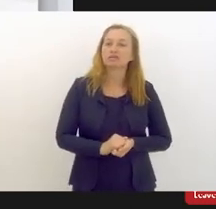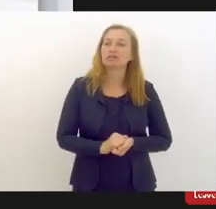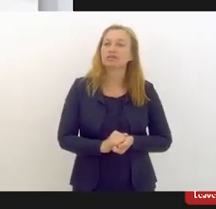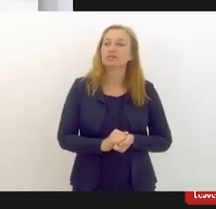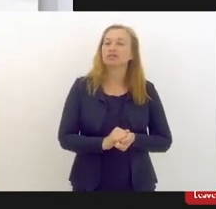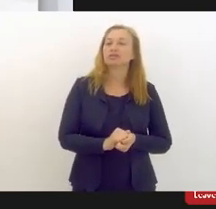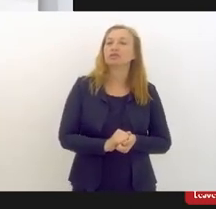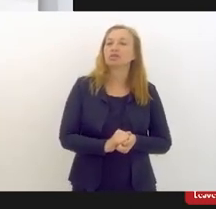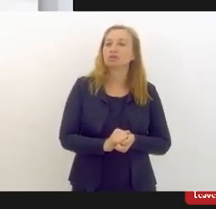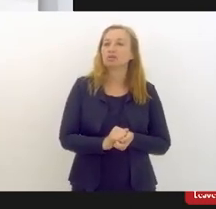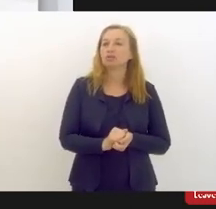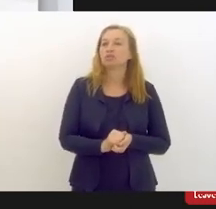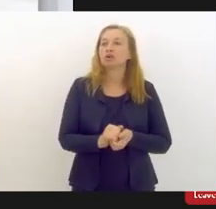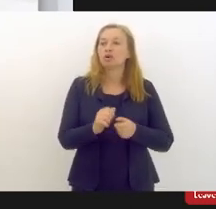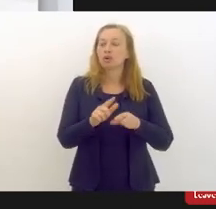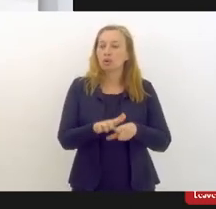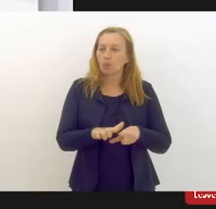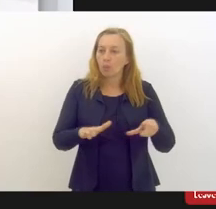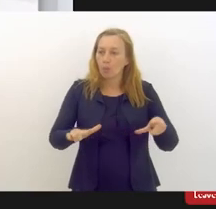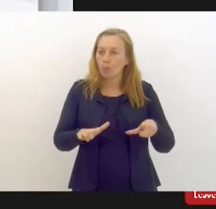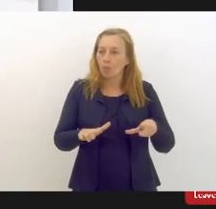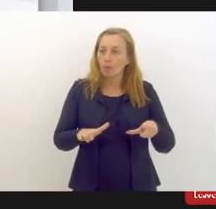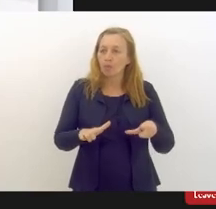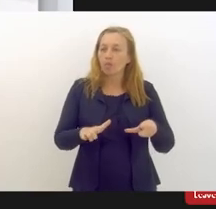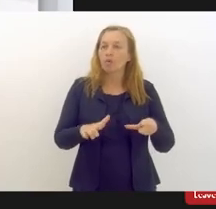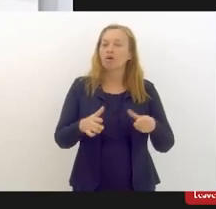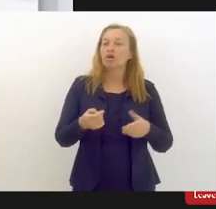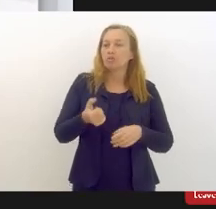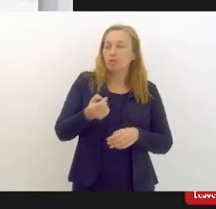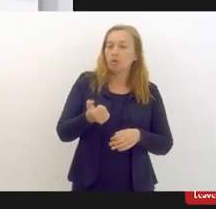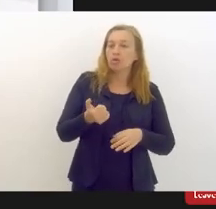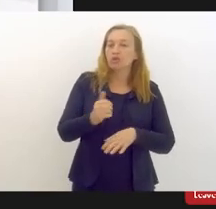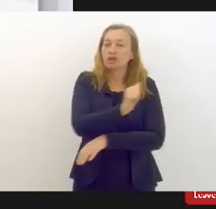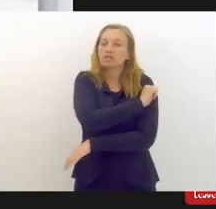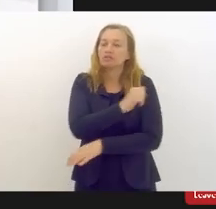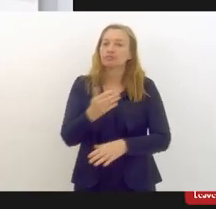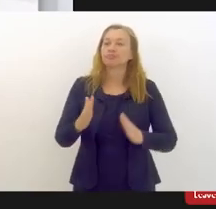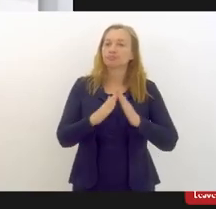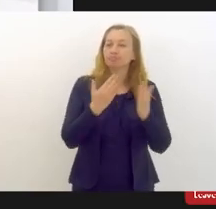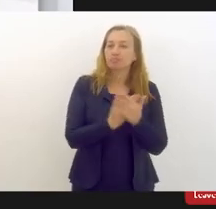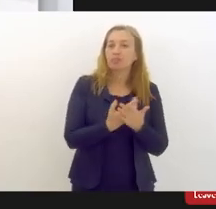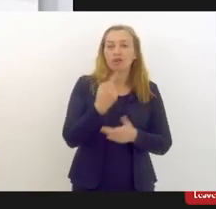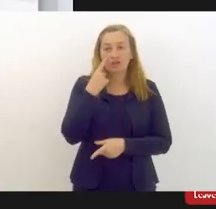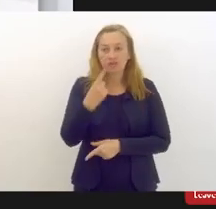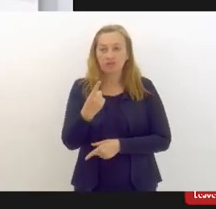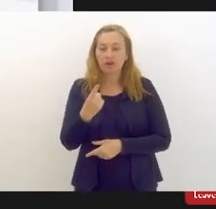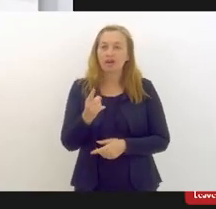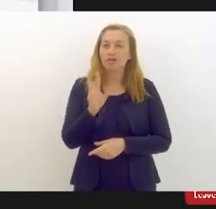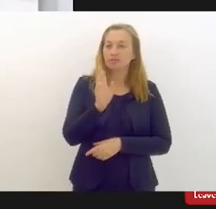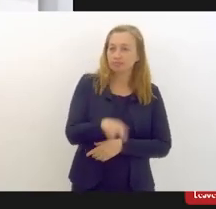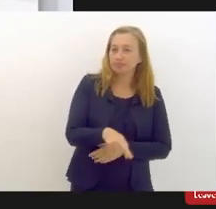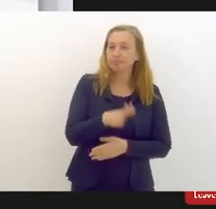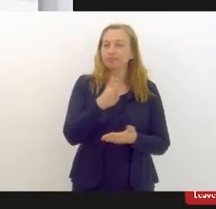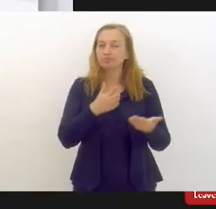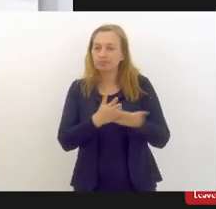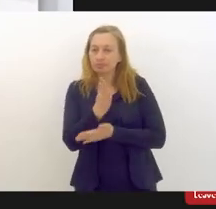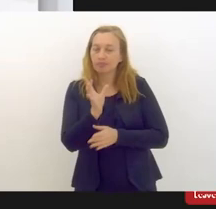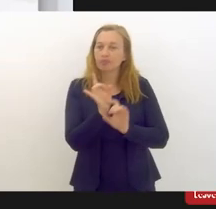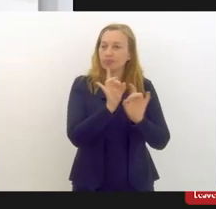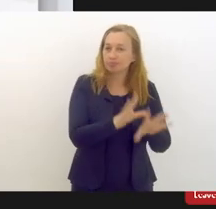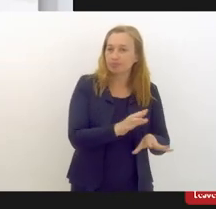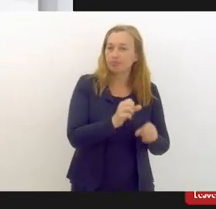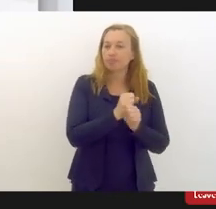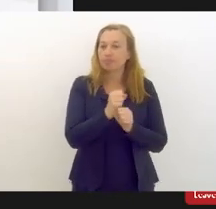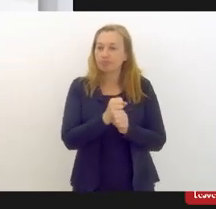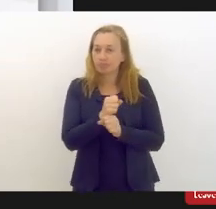evasão, mas a gente destaca aqui novamente, dando um zoom, né, na aprovação, reprovação e abandono os anos finais em